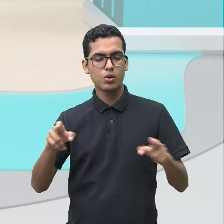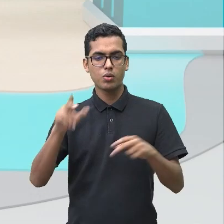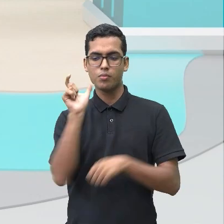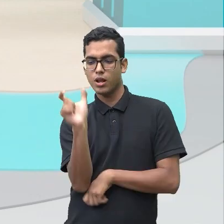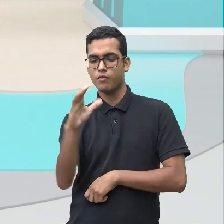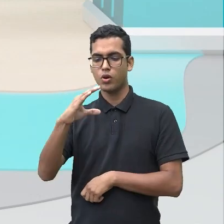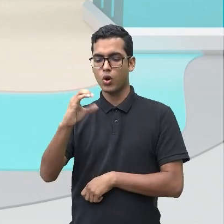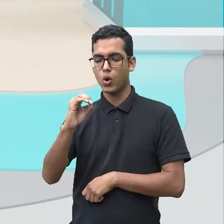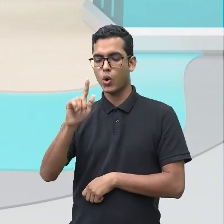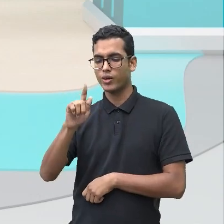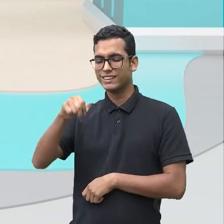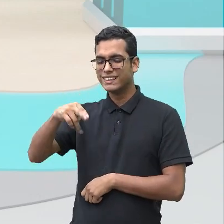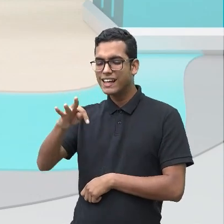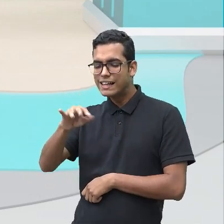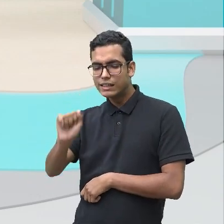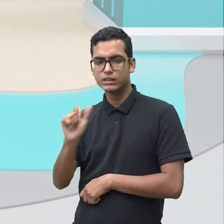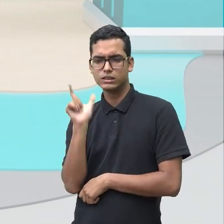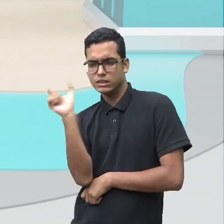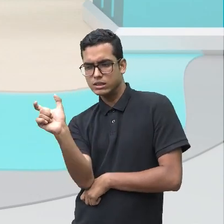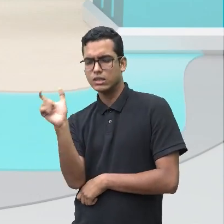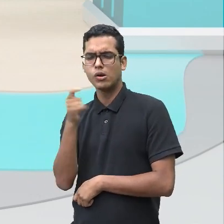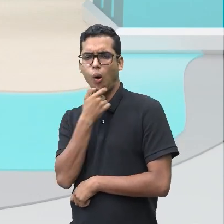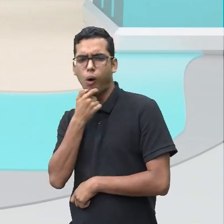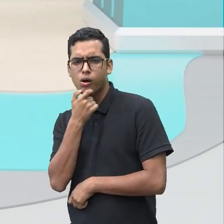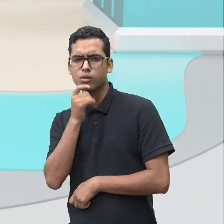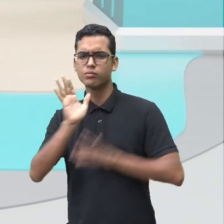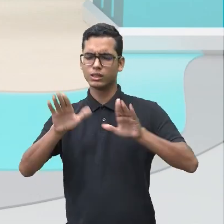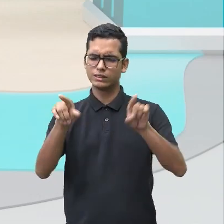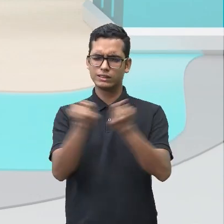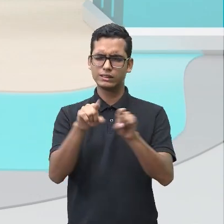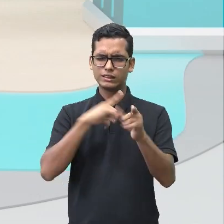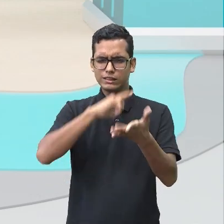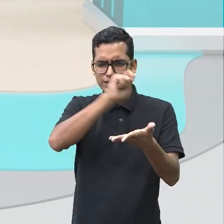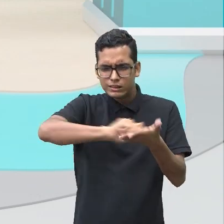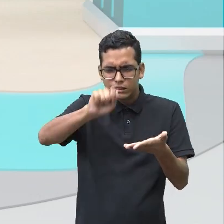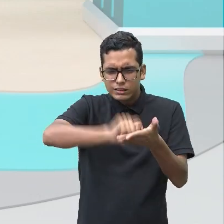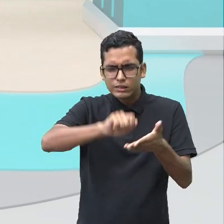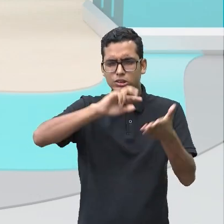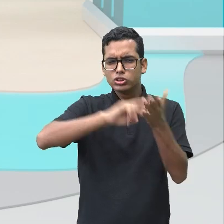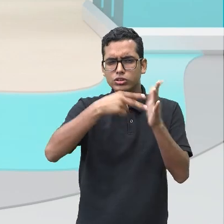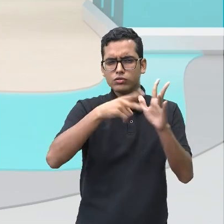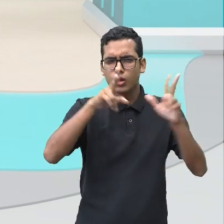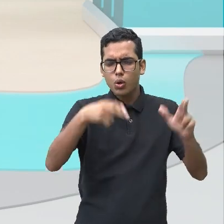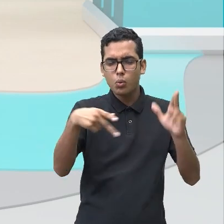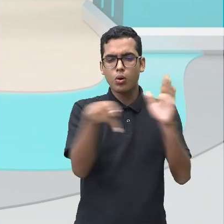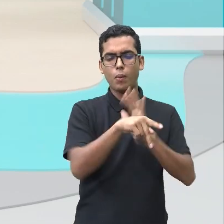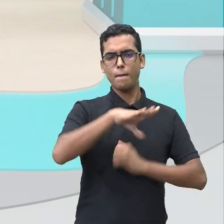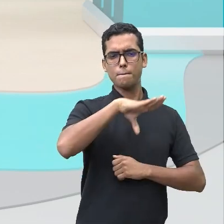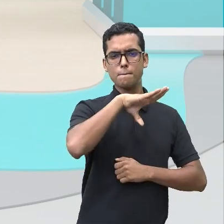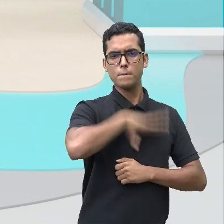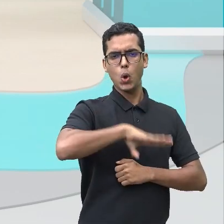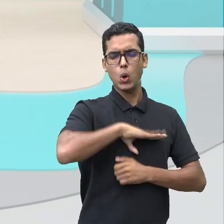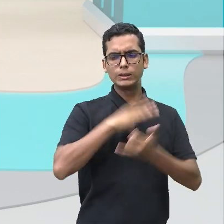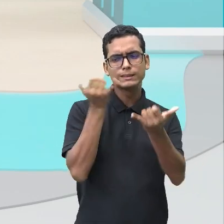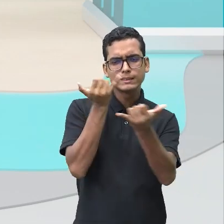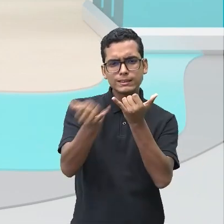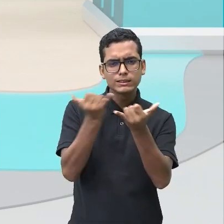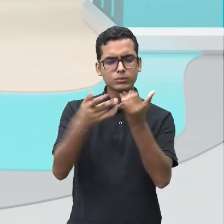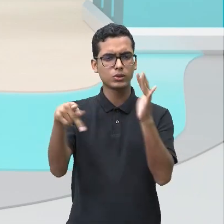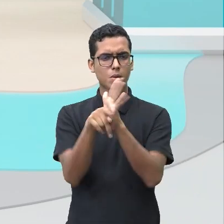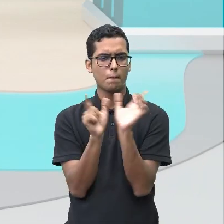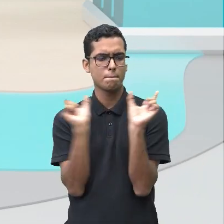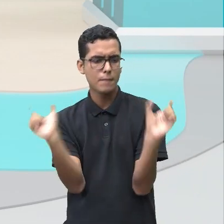palavras que estão em inglês, mas que tem a escrita igual ou praticamente muito parecida com palavras